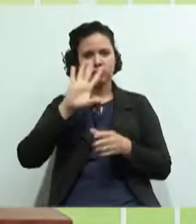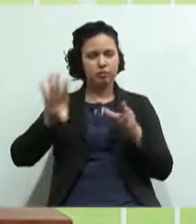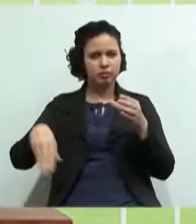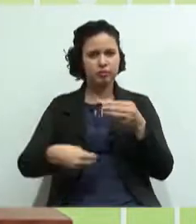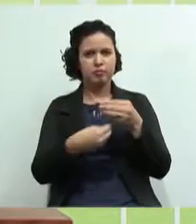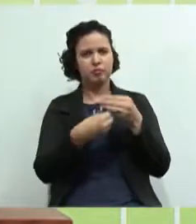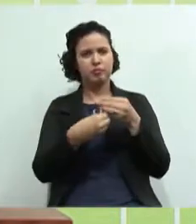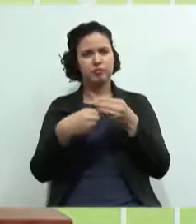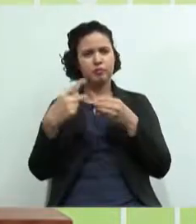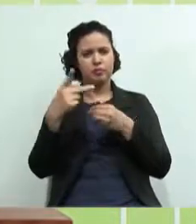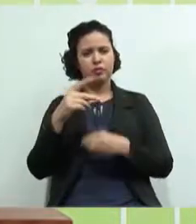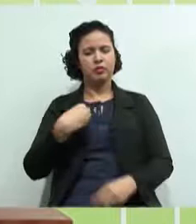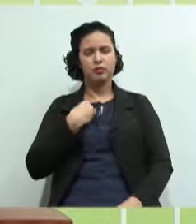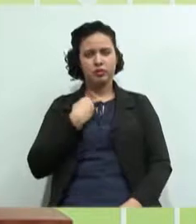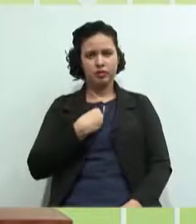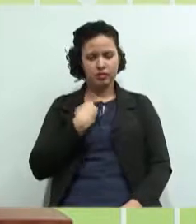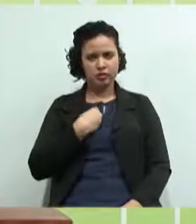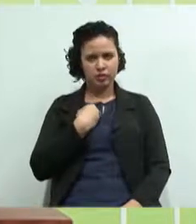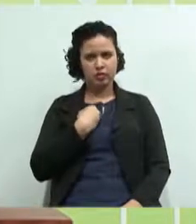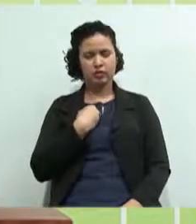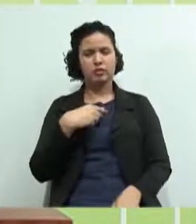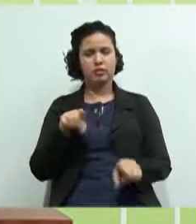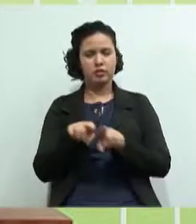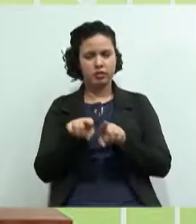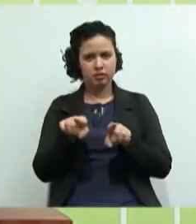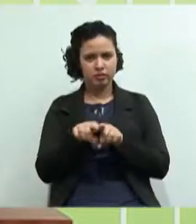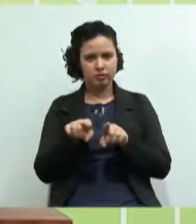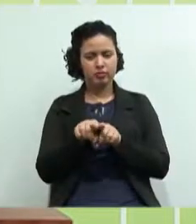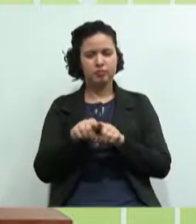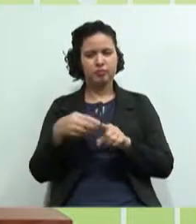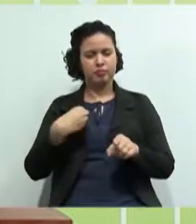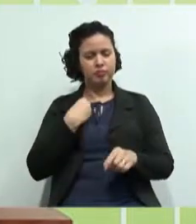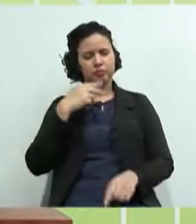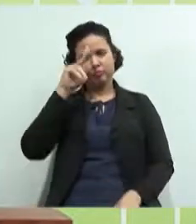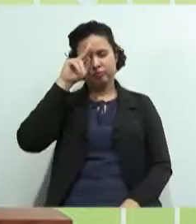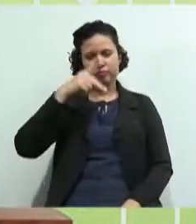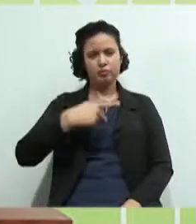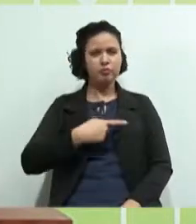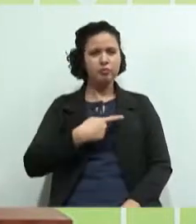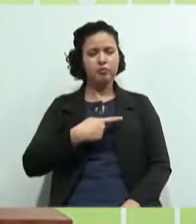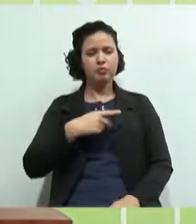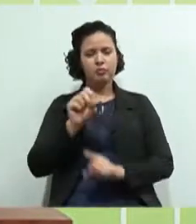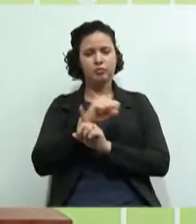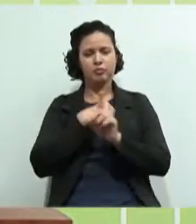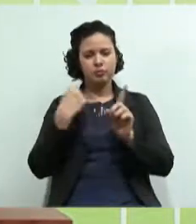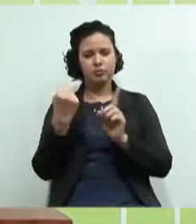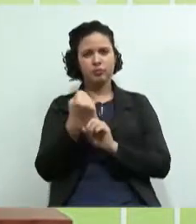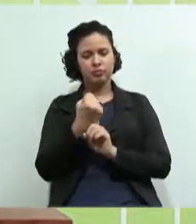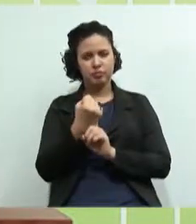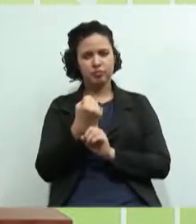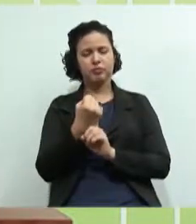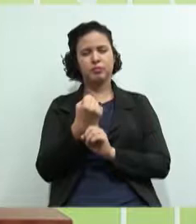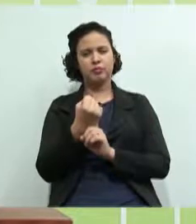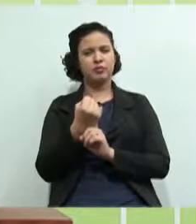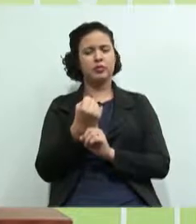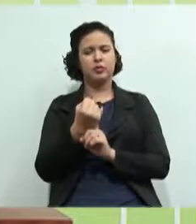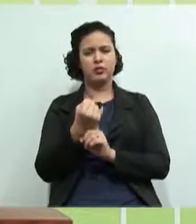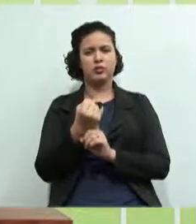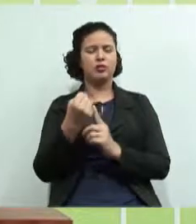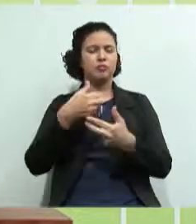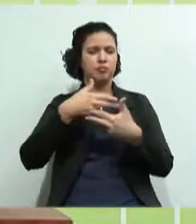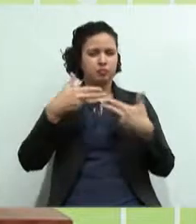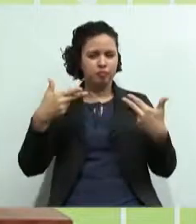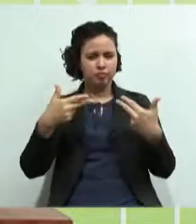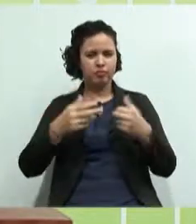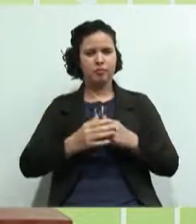somente para a sua vida profissional, mas também para a sua vida pessoal, para o seu social, enfim, vai te trazer benefícios mútuos, não